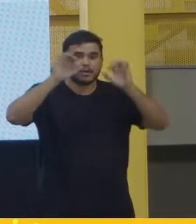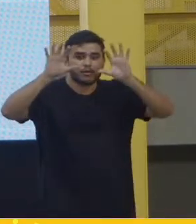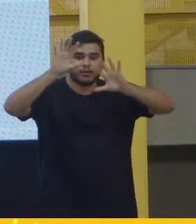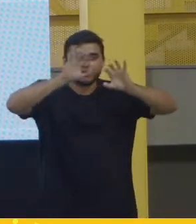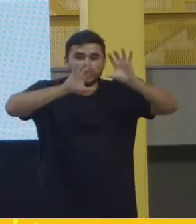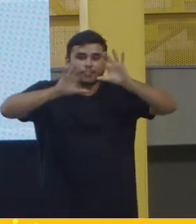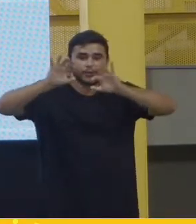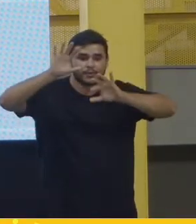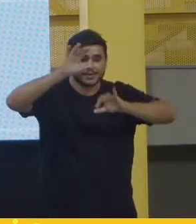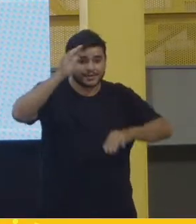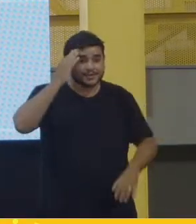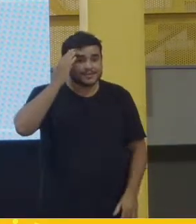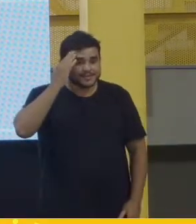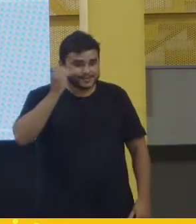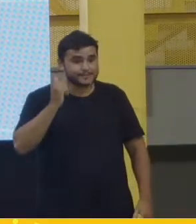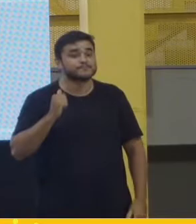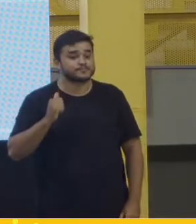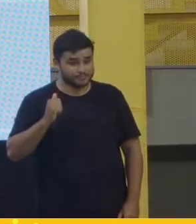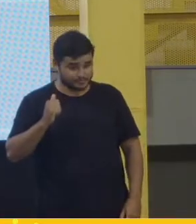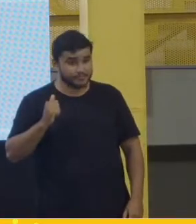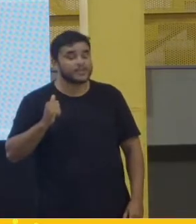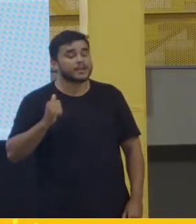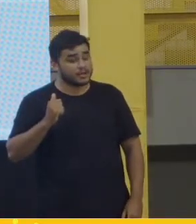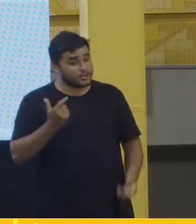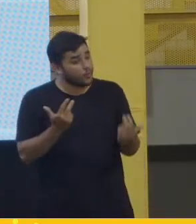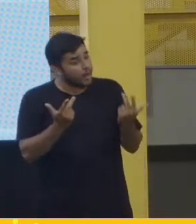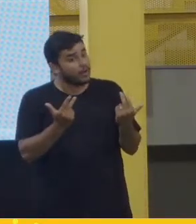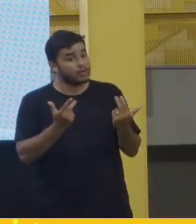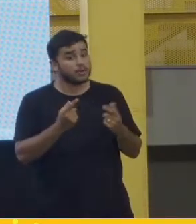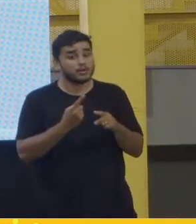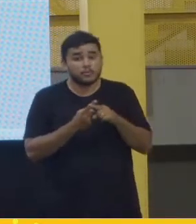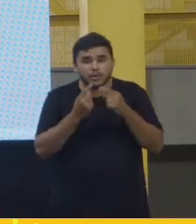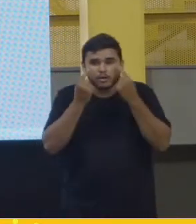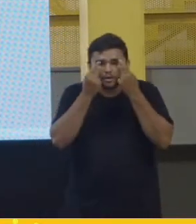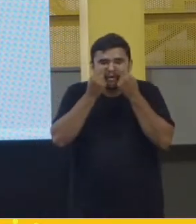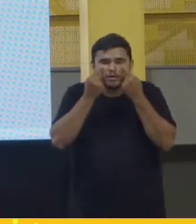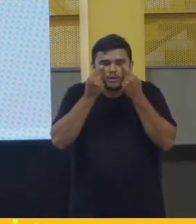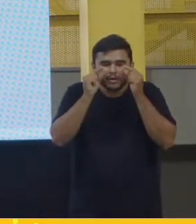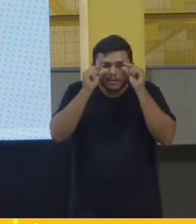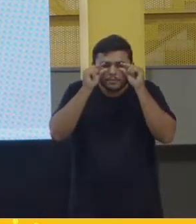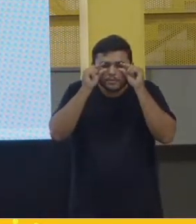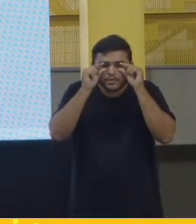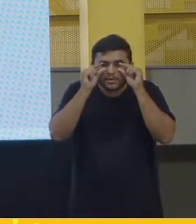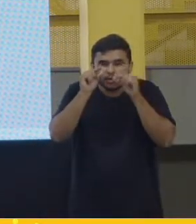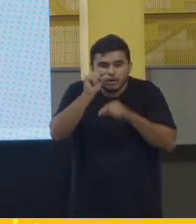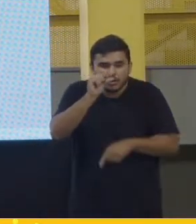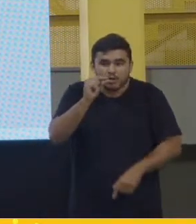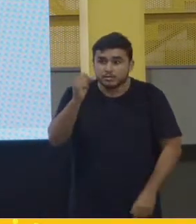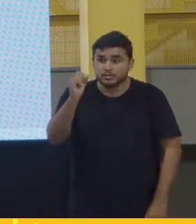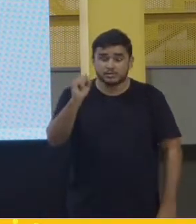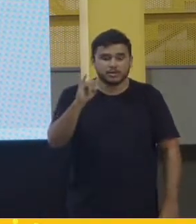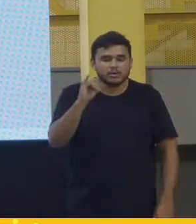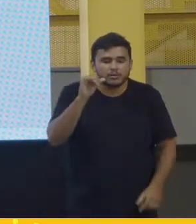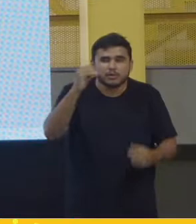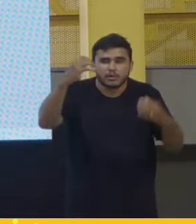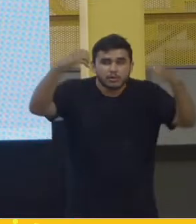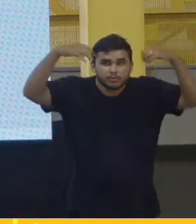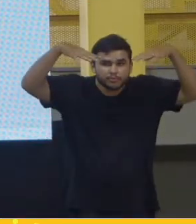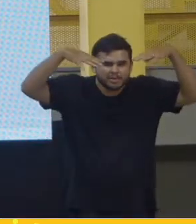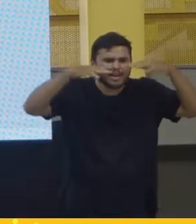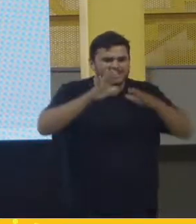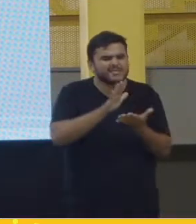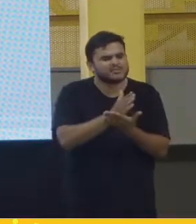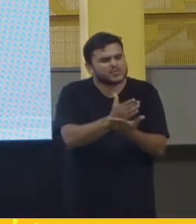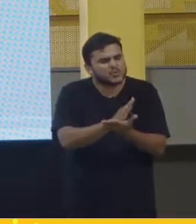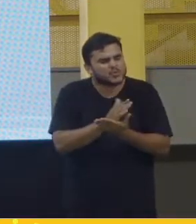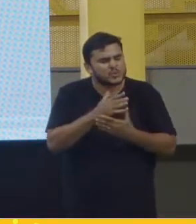porque entra pouca luz no olho. Então o seu olho está escuro. Mas na hora que você joga o flash, entra muita